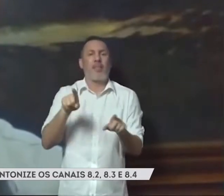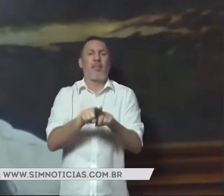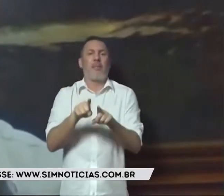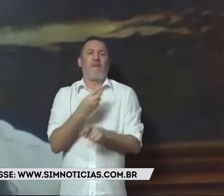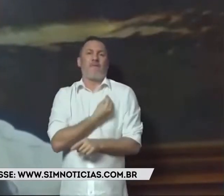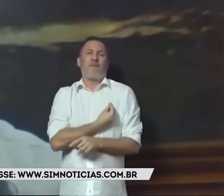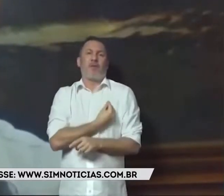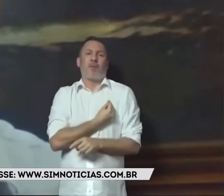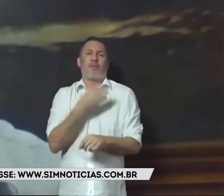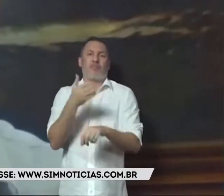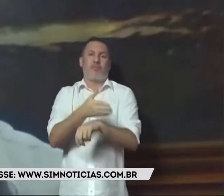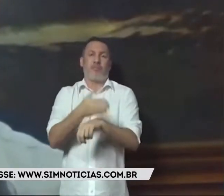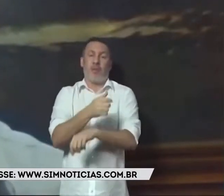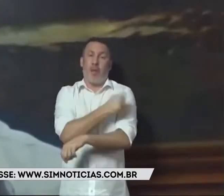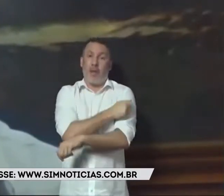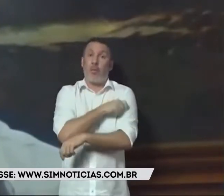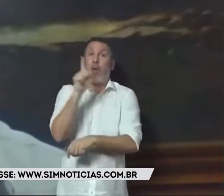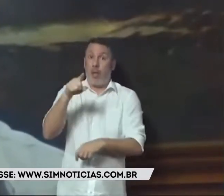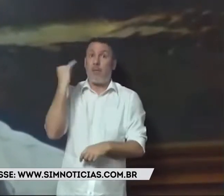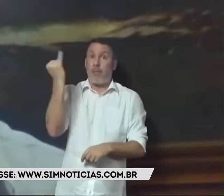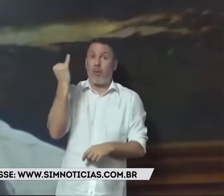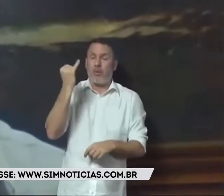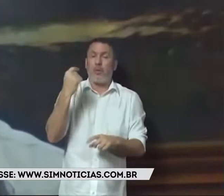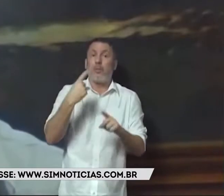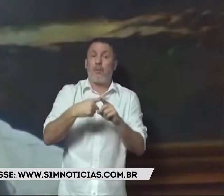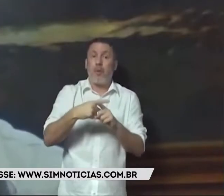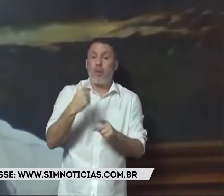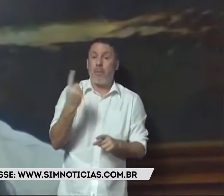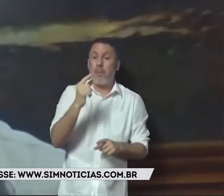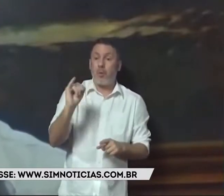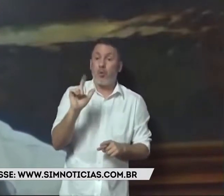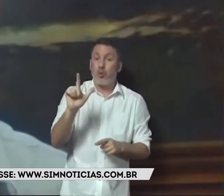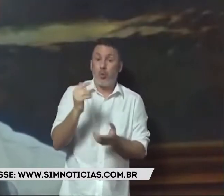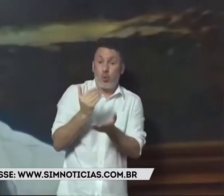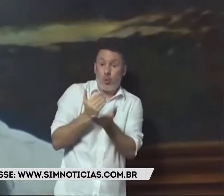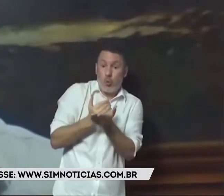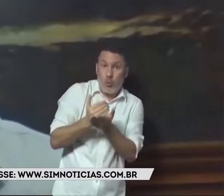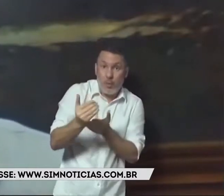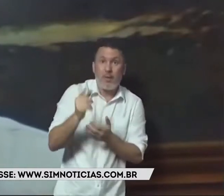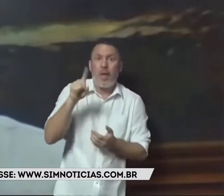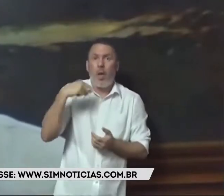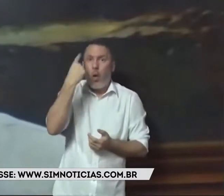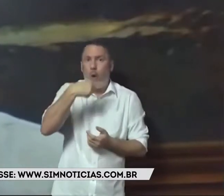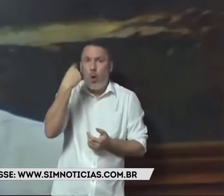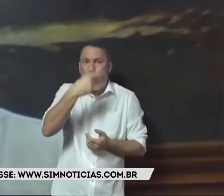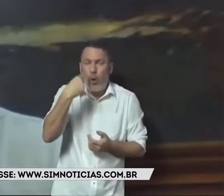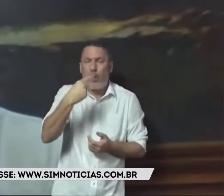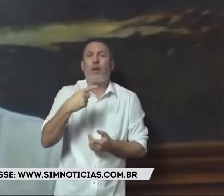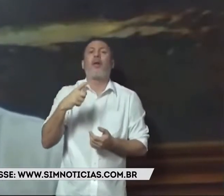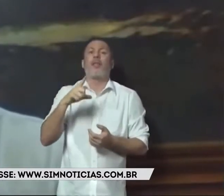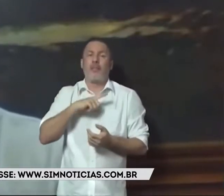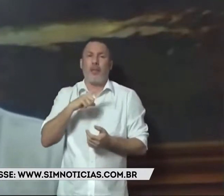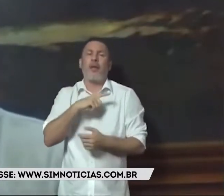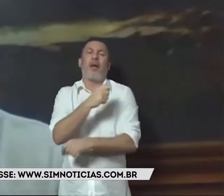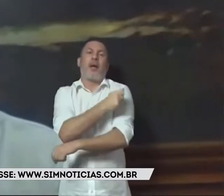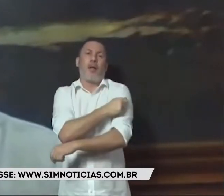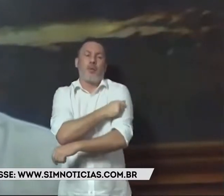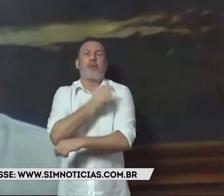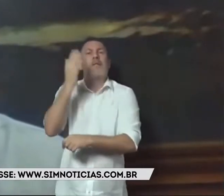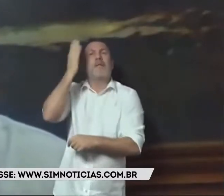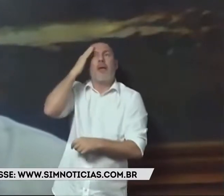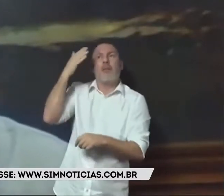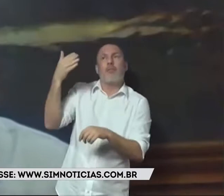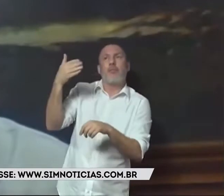este é um dado importante a ser aqui publicamente dito. Ah, então ele vai receber falta e